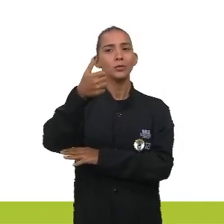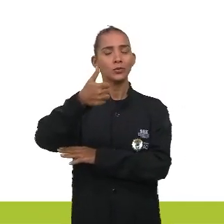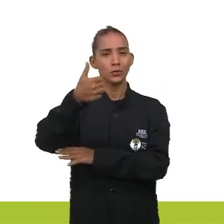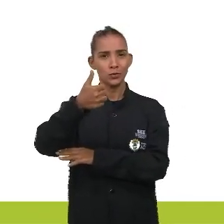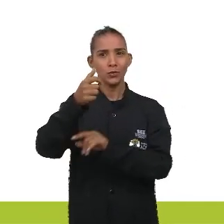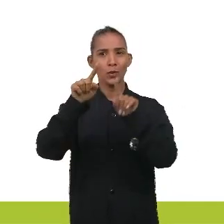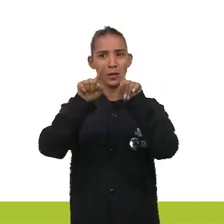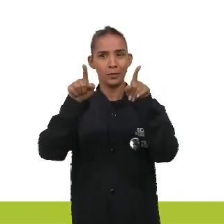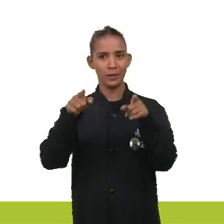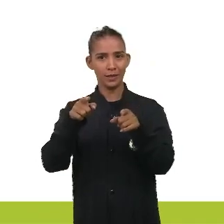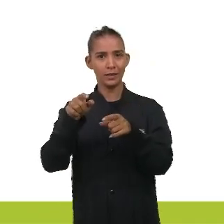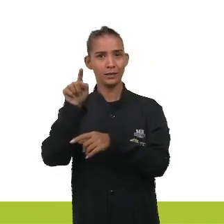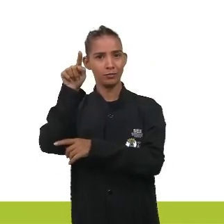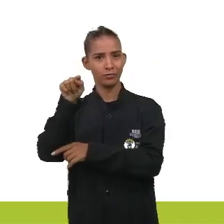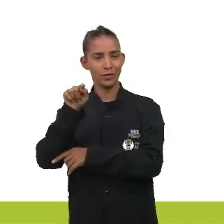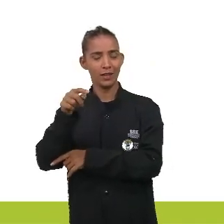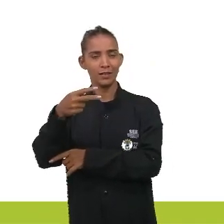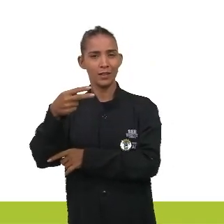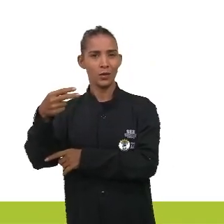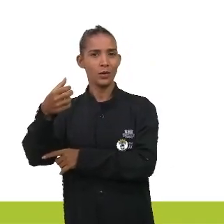fatorial, que é igual a 6.